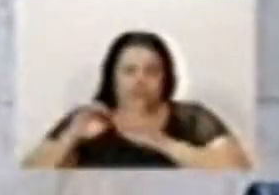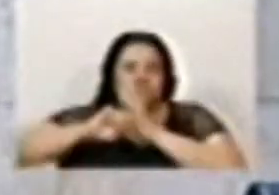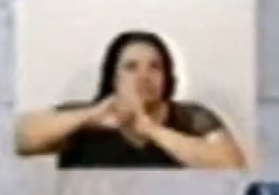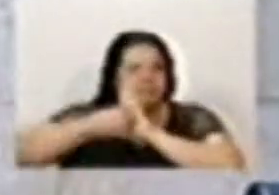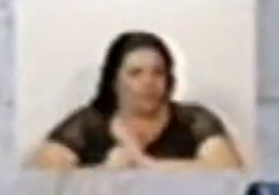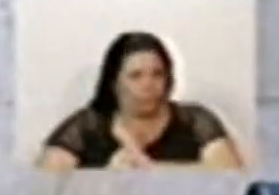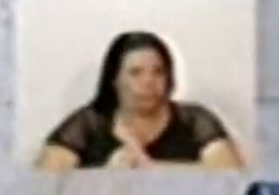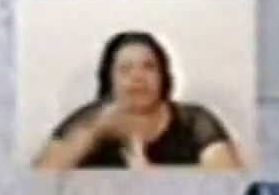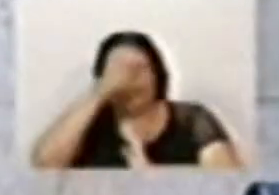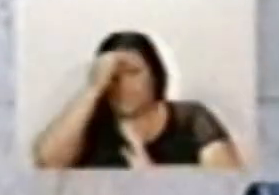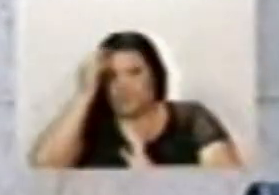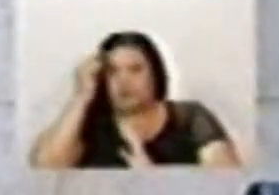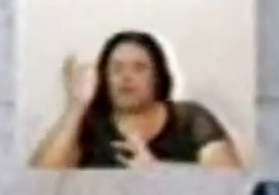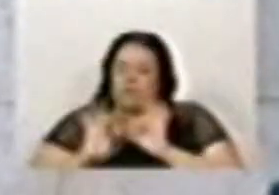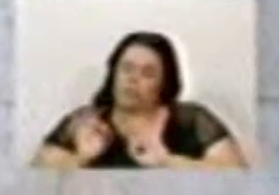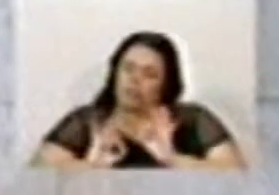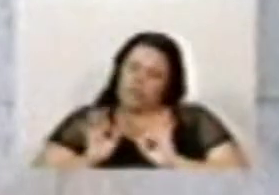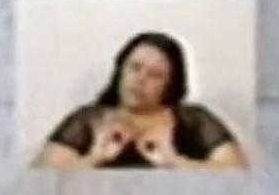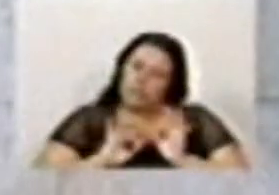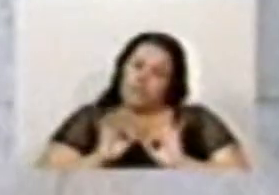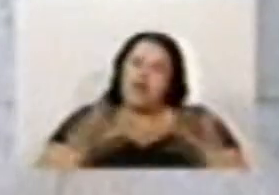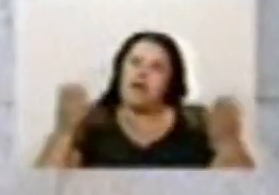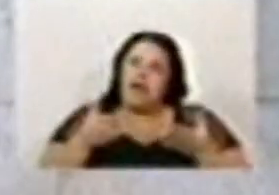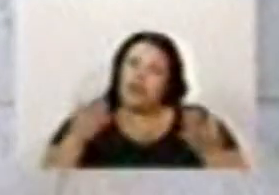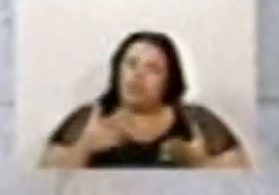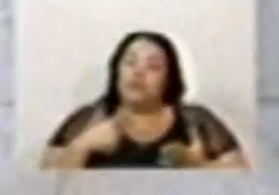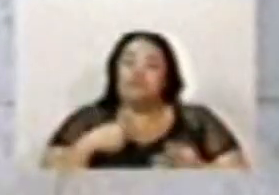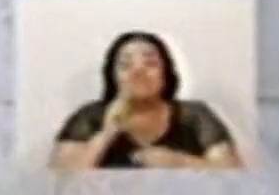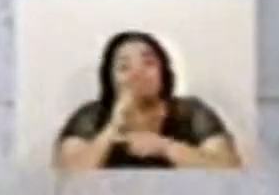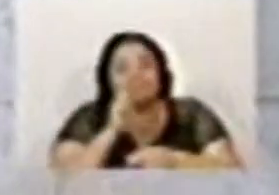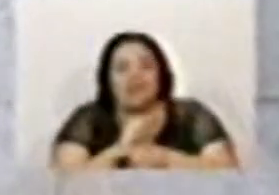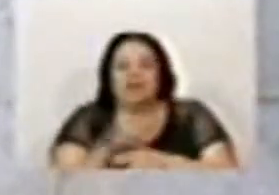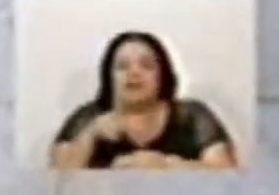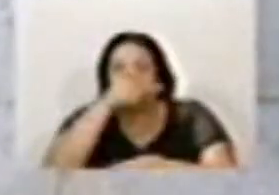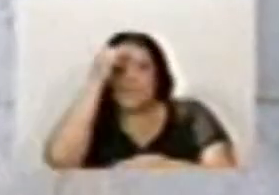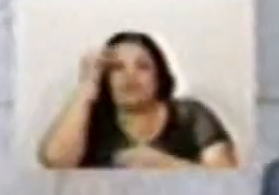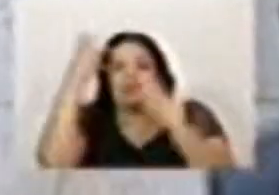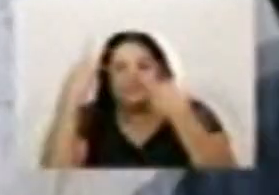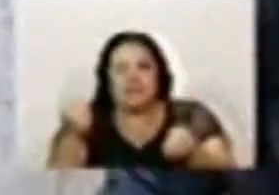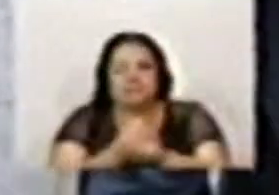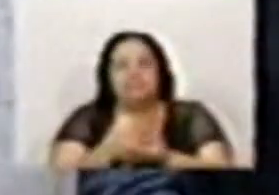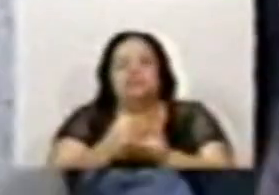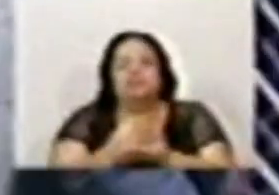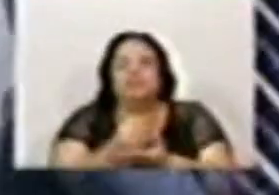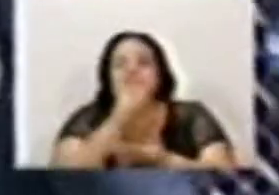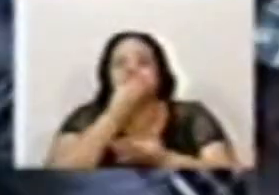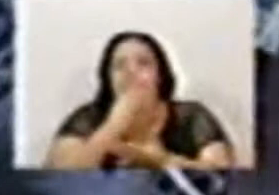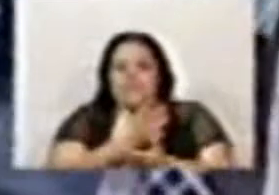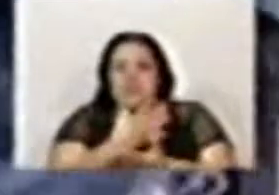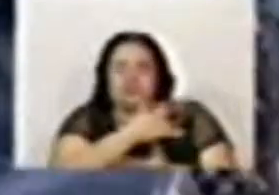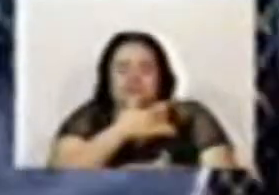um projeto anterior que foi vetado pelo senhor prefeito. Nós corrigimos os motivos de veto e eu espero que o projeto seja